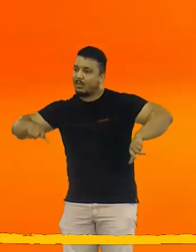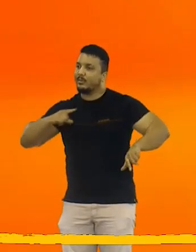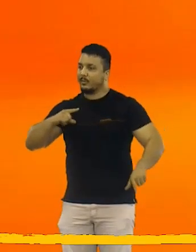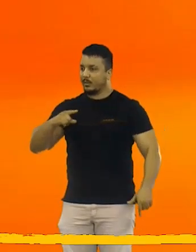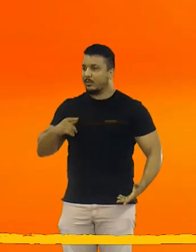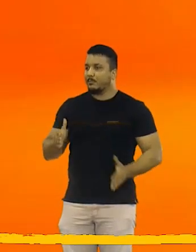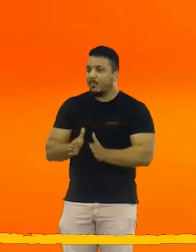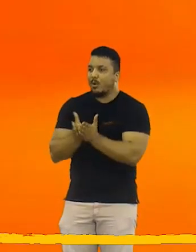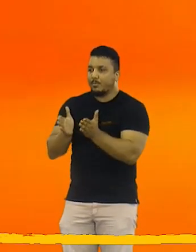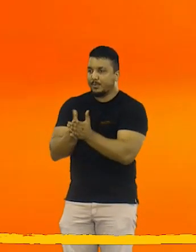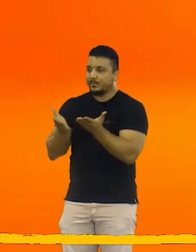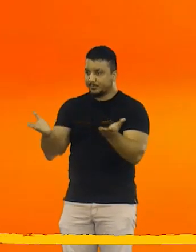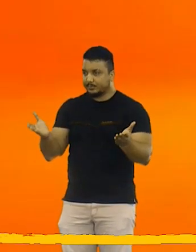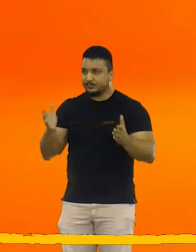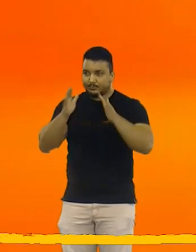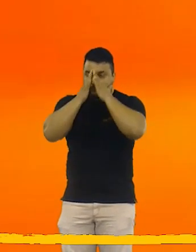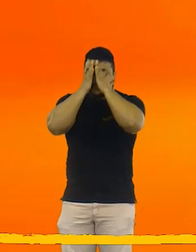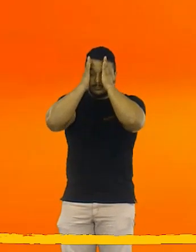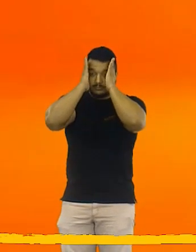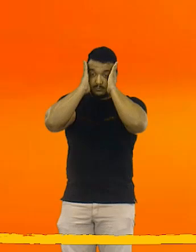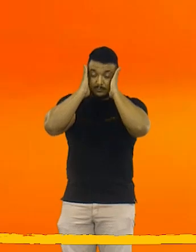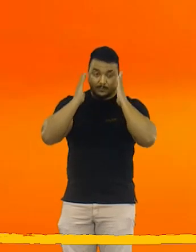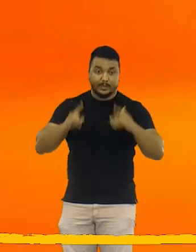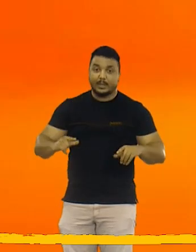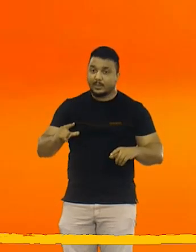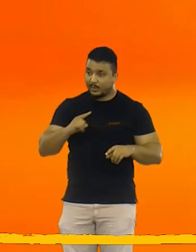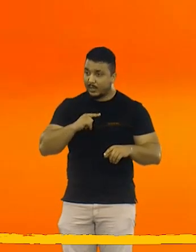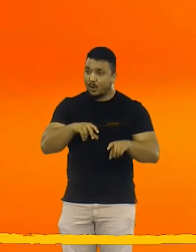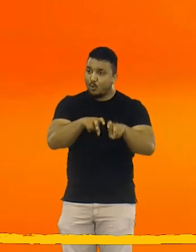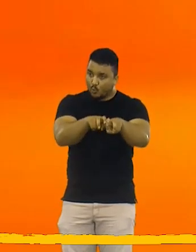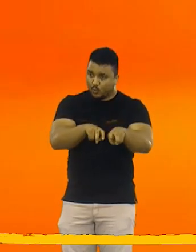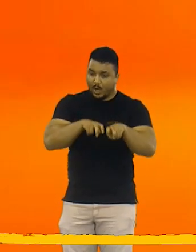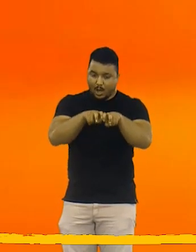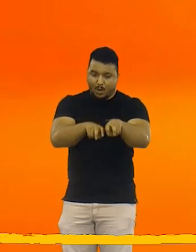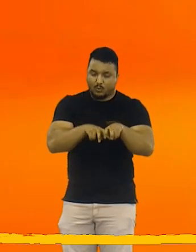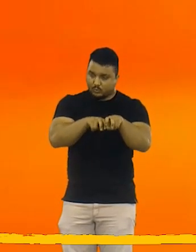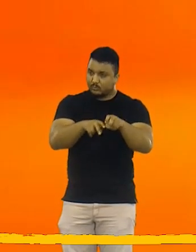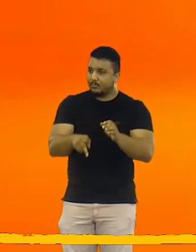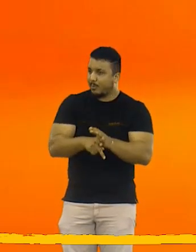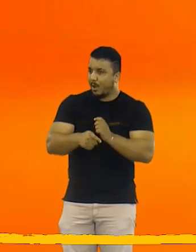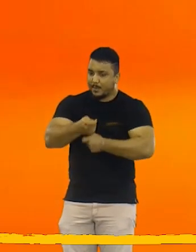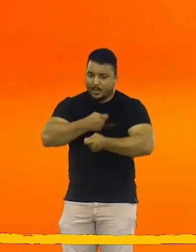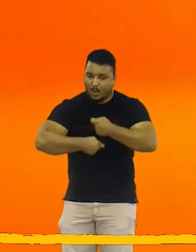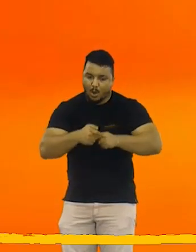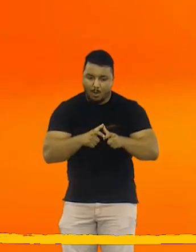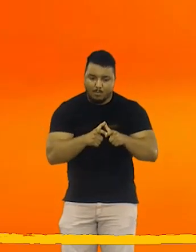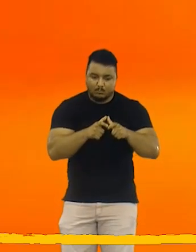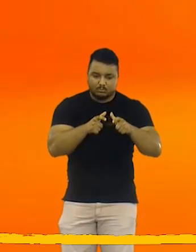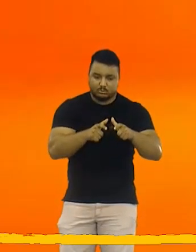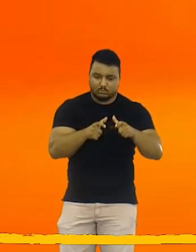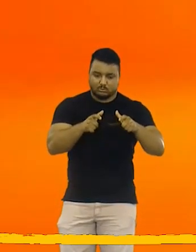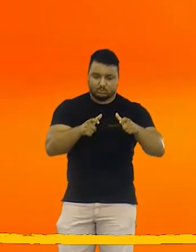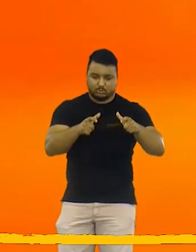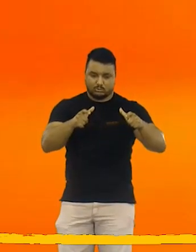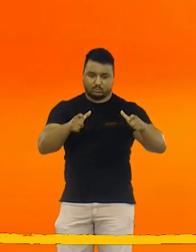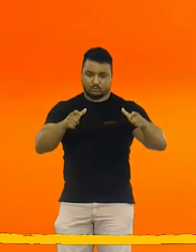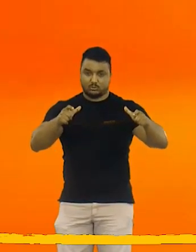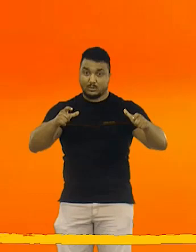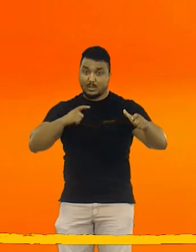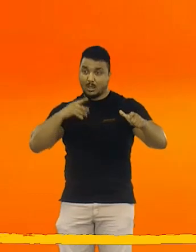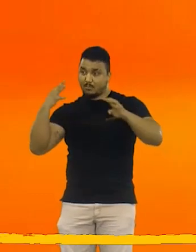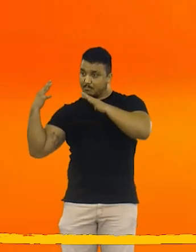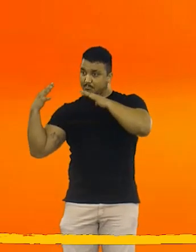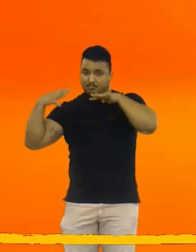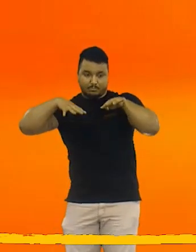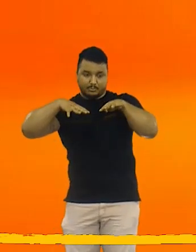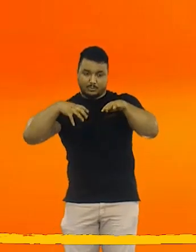interessante, ó. Ao mesmo tempo em que o setor rural, o agronegócio, ele cresce, ele atrai investimentos.